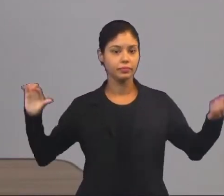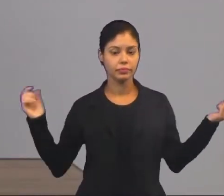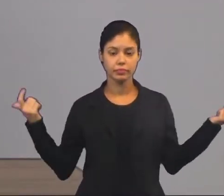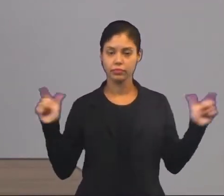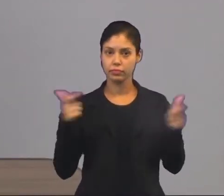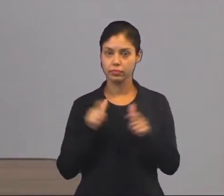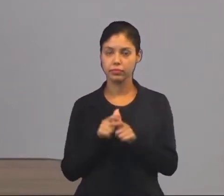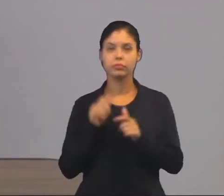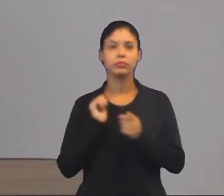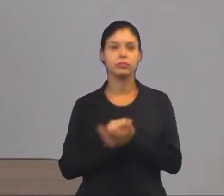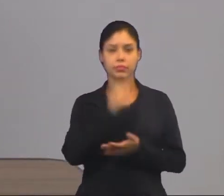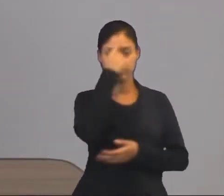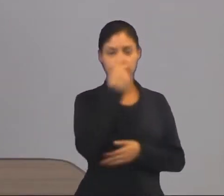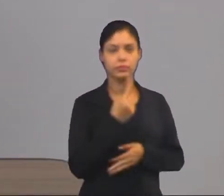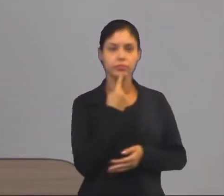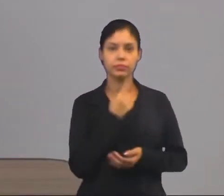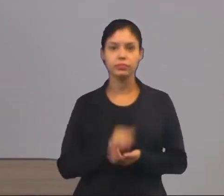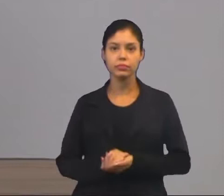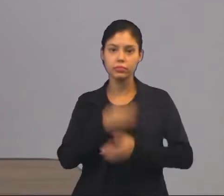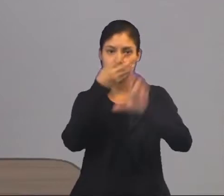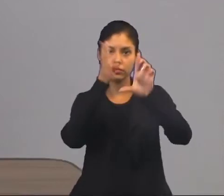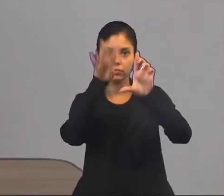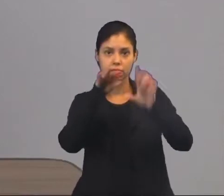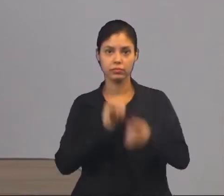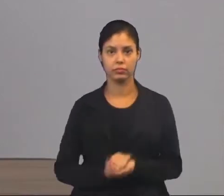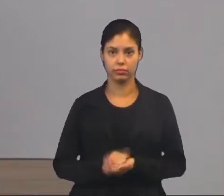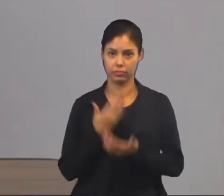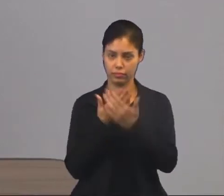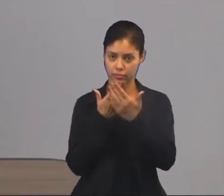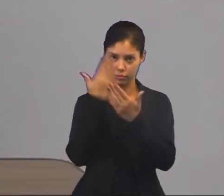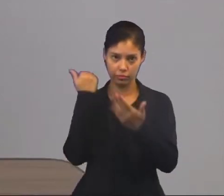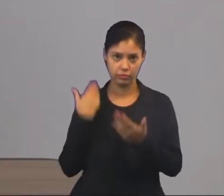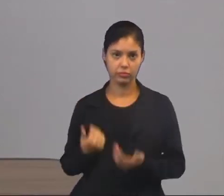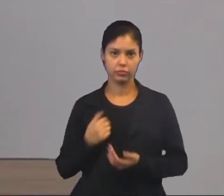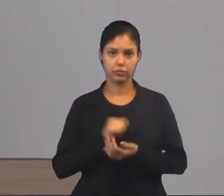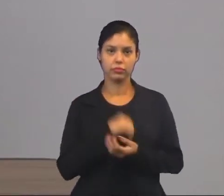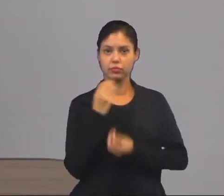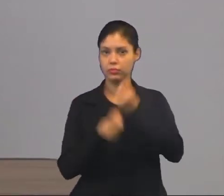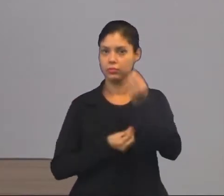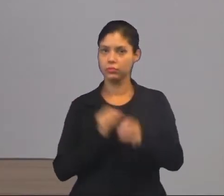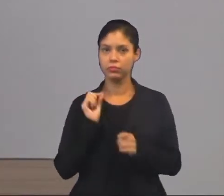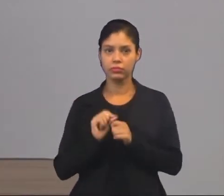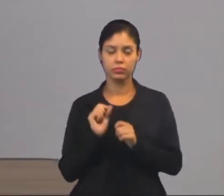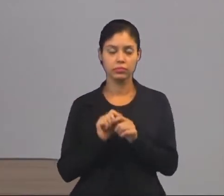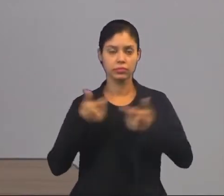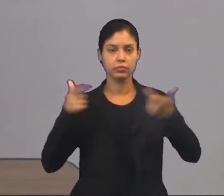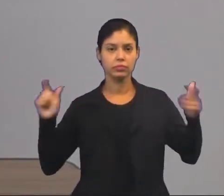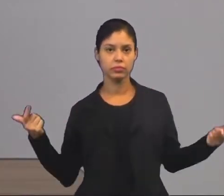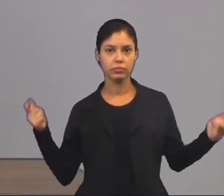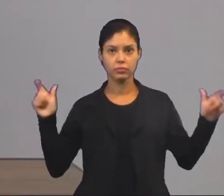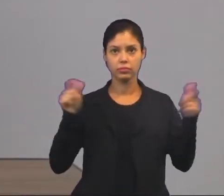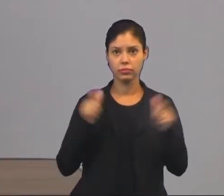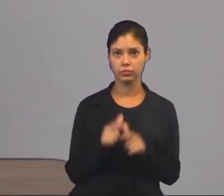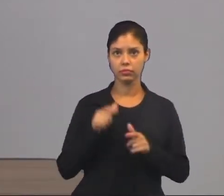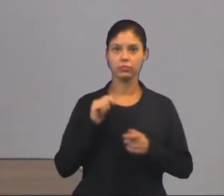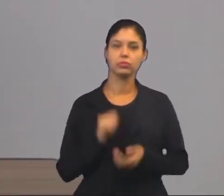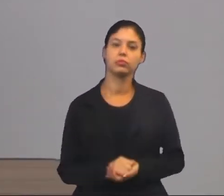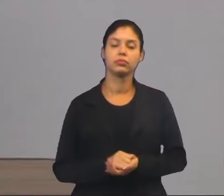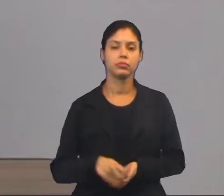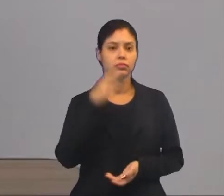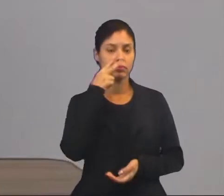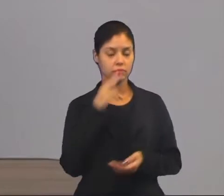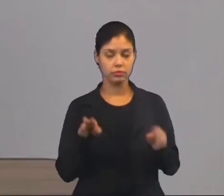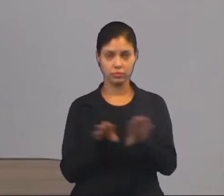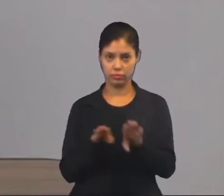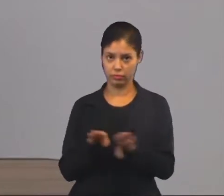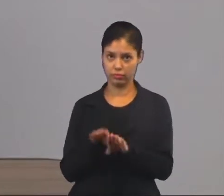de figuras numa malha quadriculada. Na aula anterior, nós vimos como fazer essa ampliação ou redução. Vimos